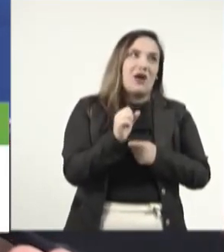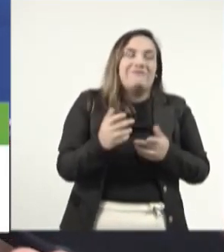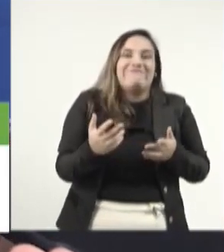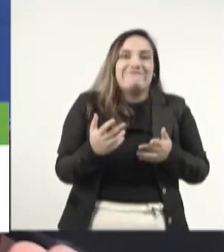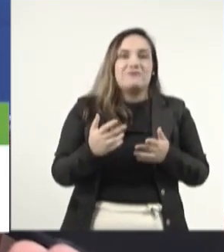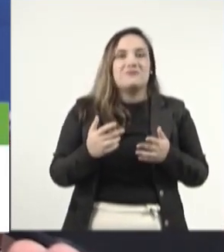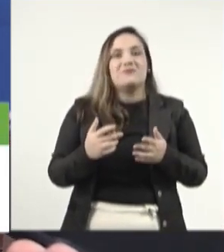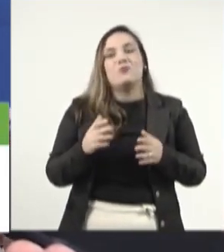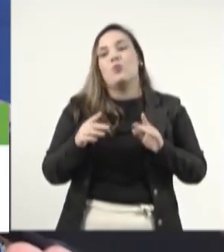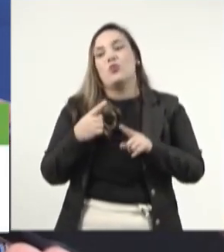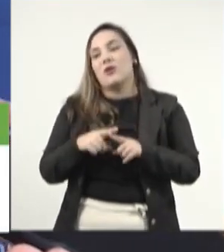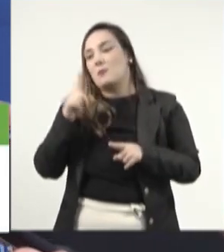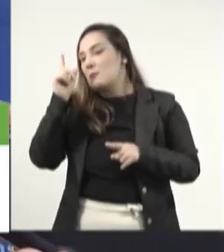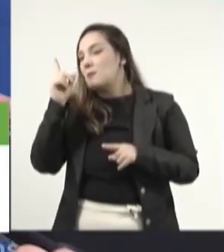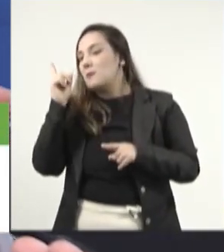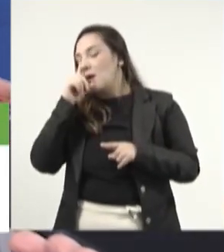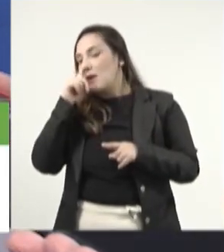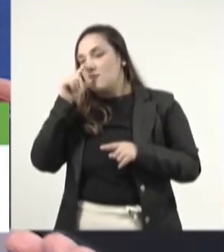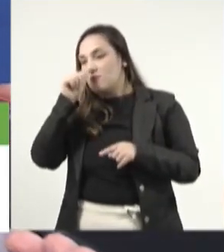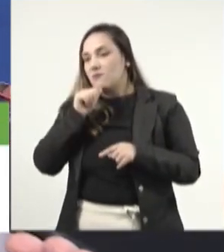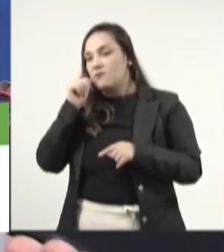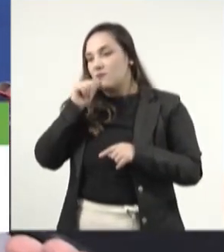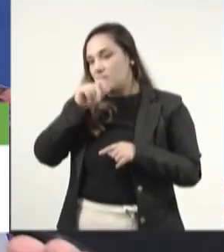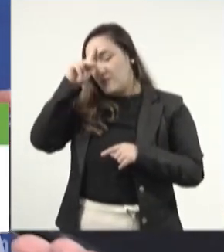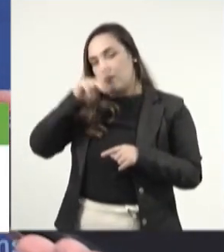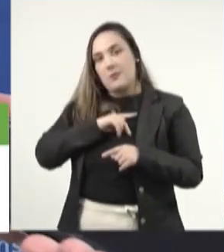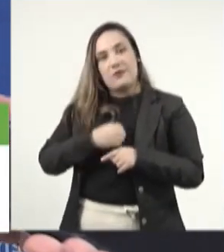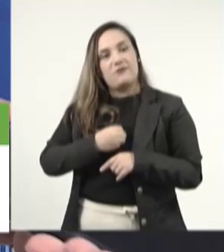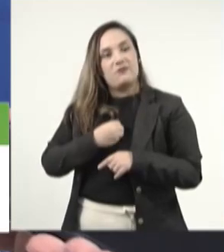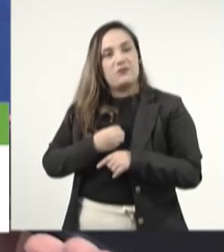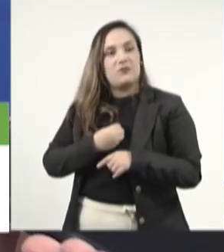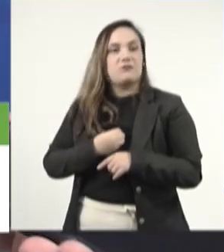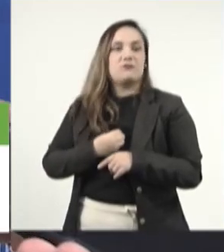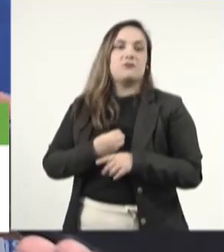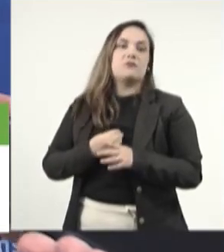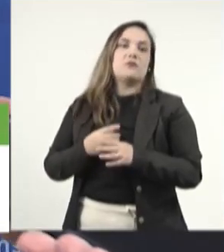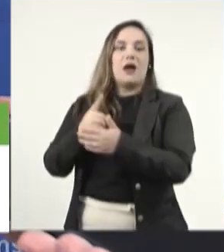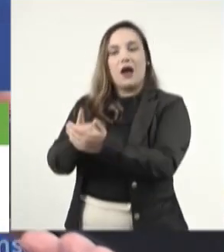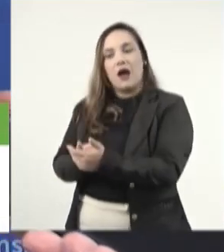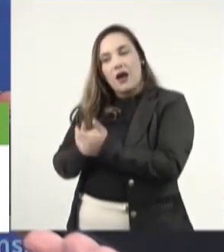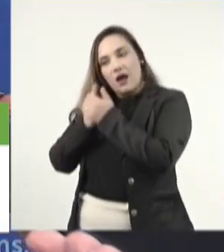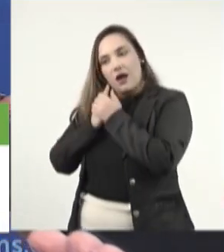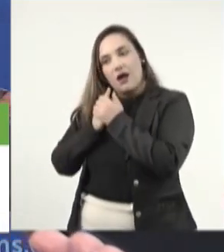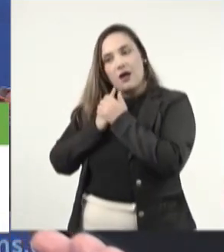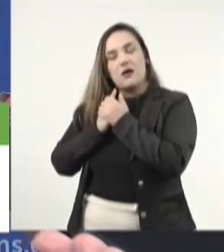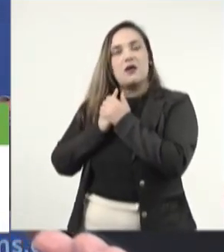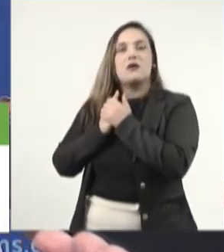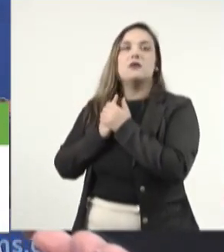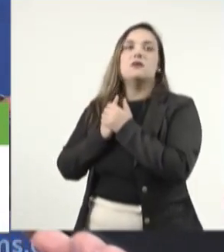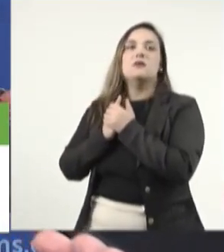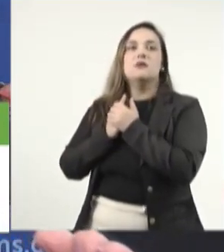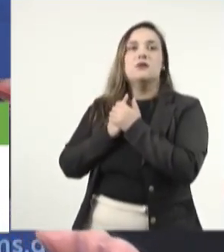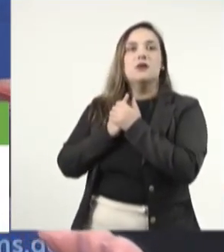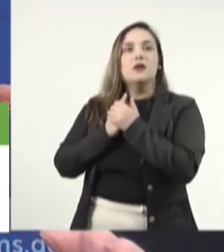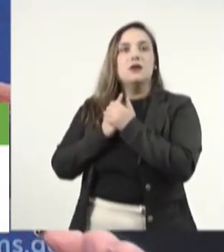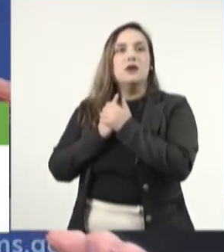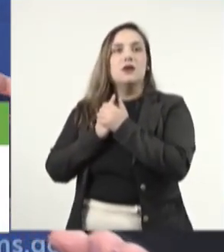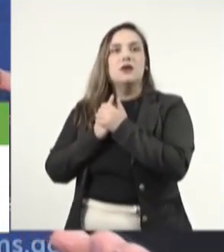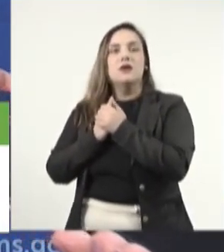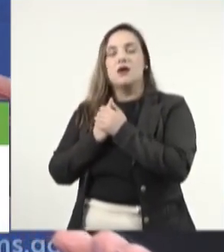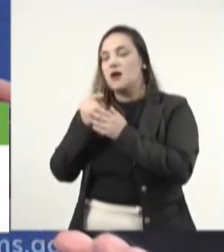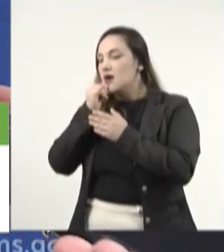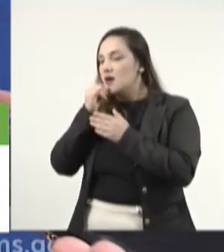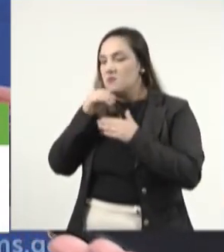elas abdicam da sua própria vida para viver, para abrigar, para auxiliar e até poder fazer esses